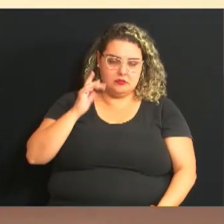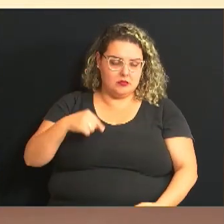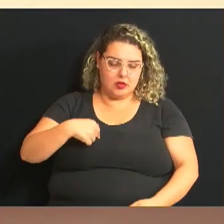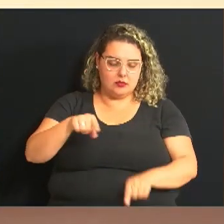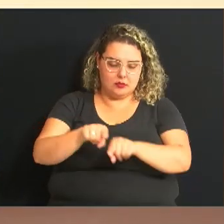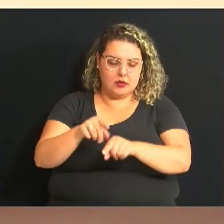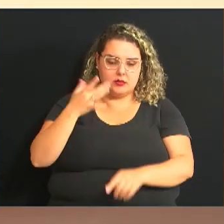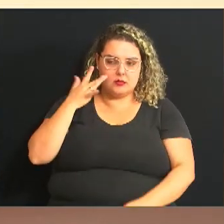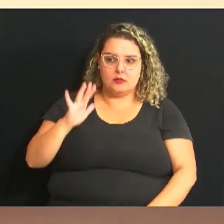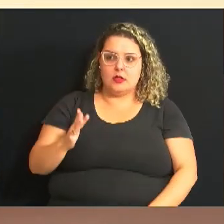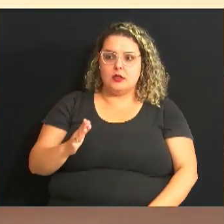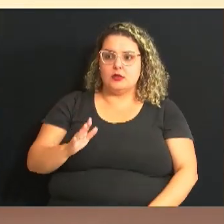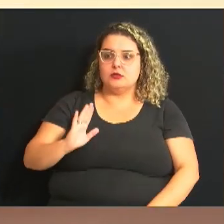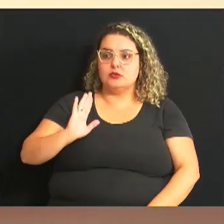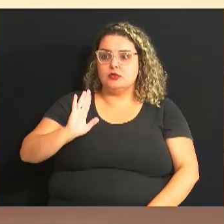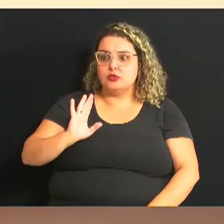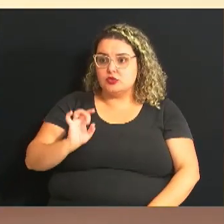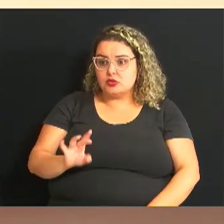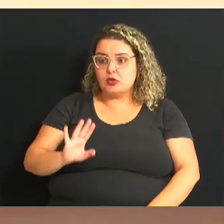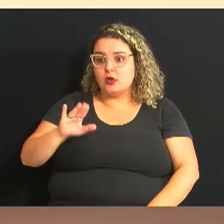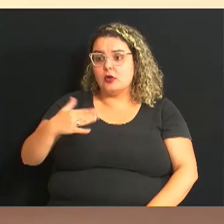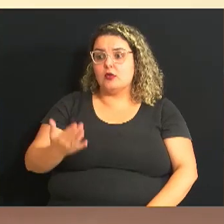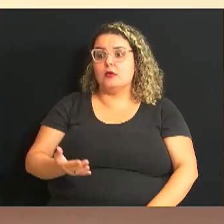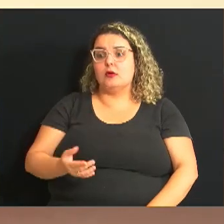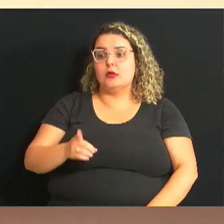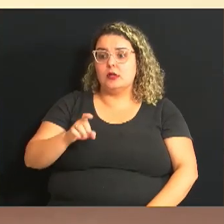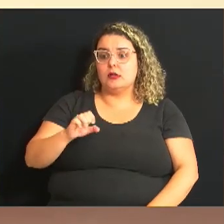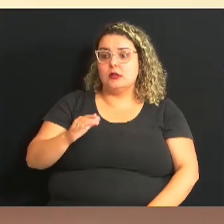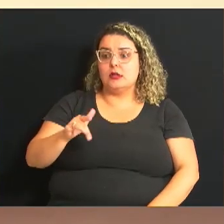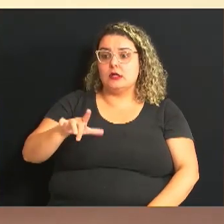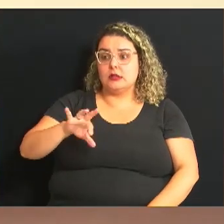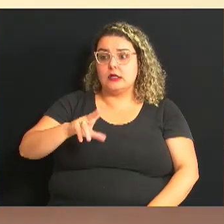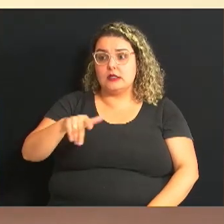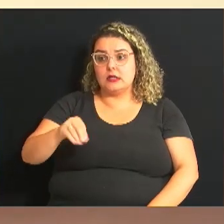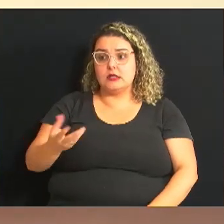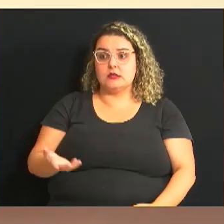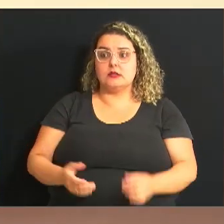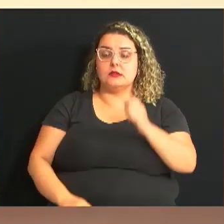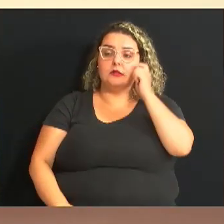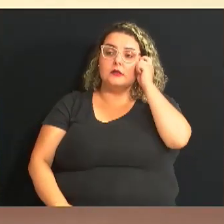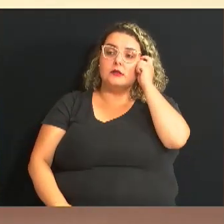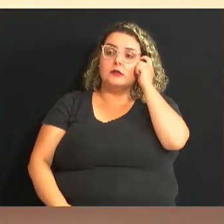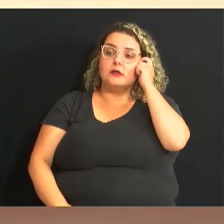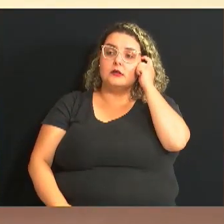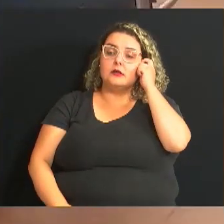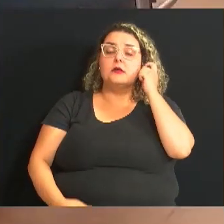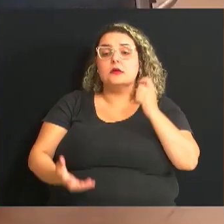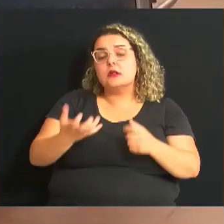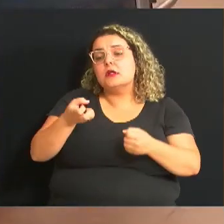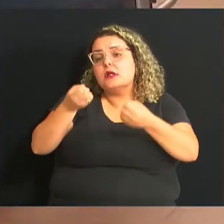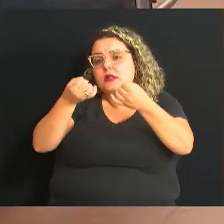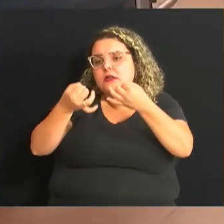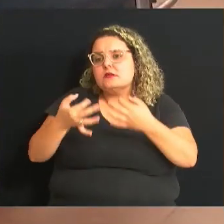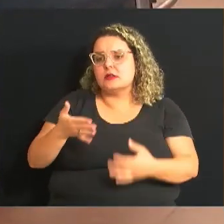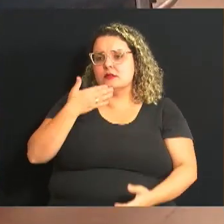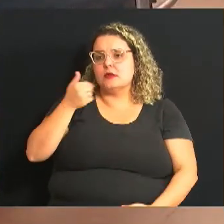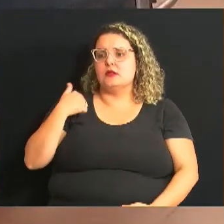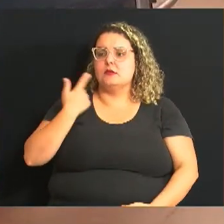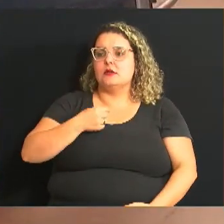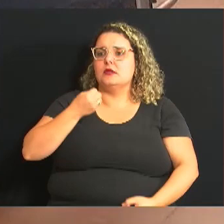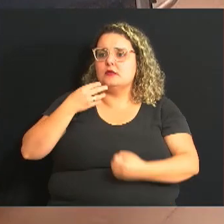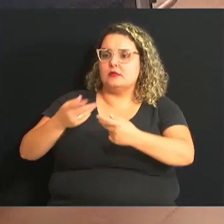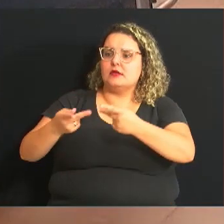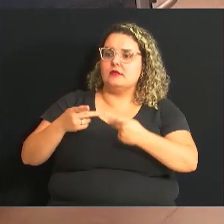na hora de você fazer, então, a declaração. Né? Então, eu queria que você detalhasse melhor para a gente. Seja bem-vindo,